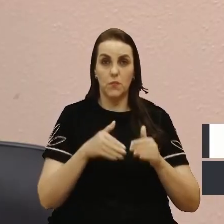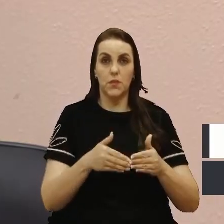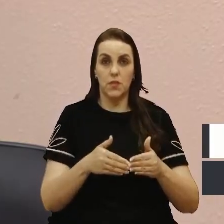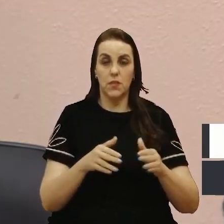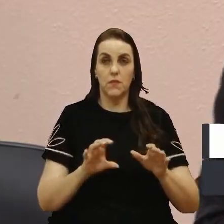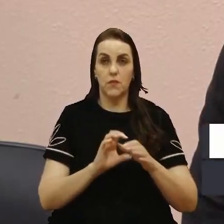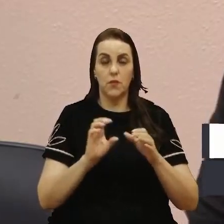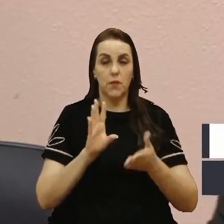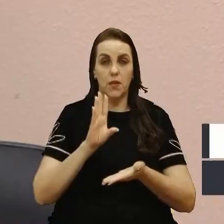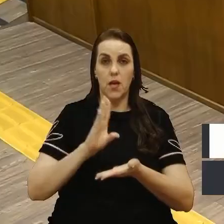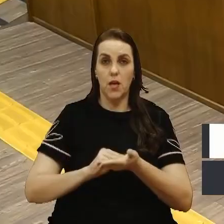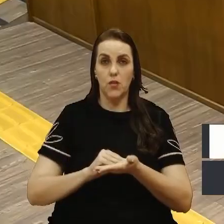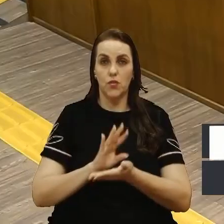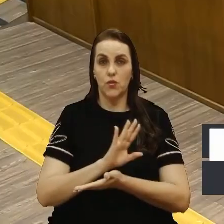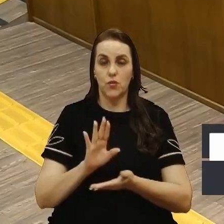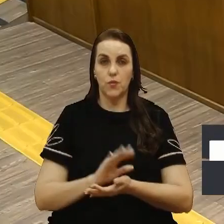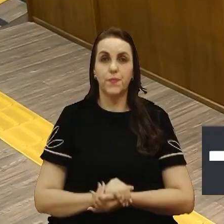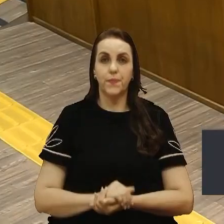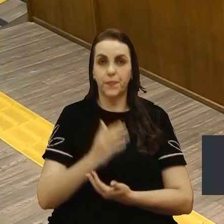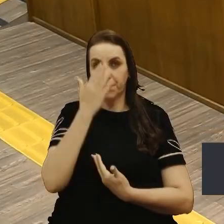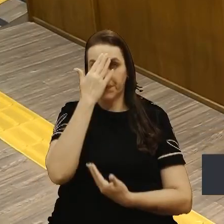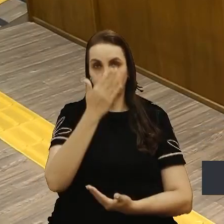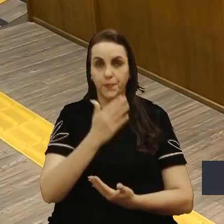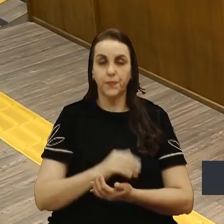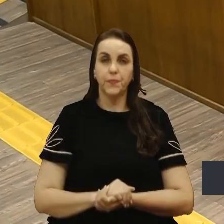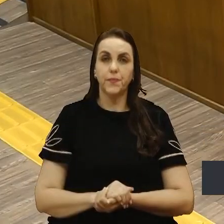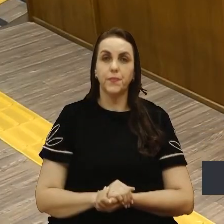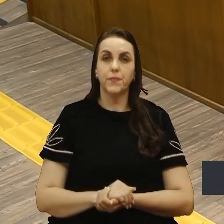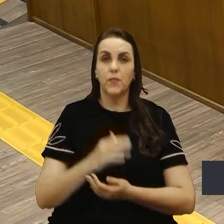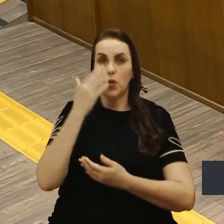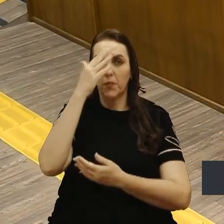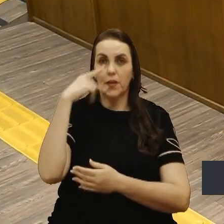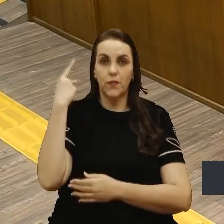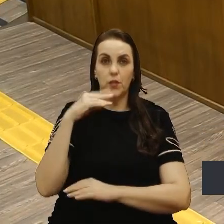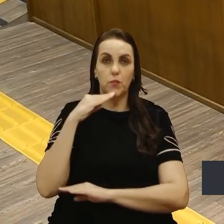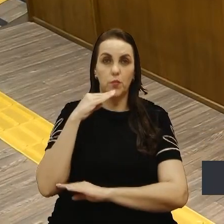registrado isso. Obrigado. Obrigado, vereador Bortola. Encerrada a declaração.